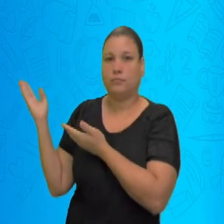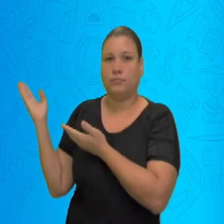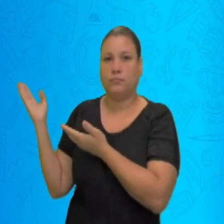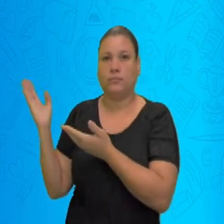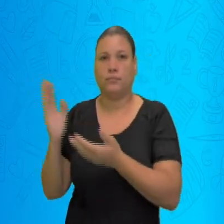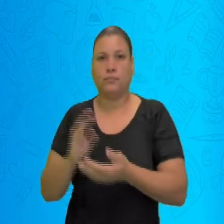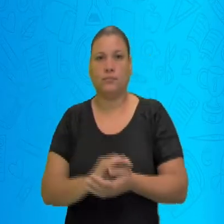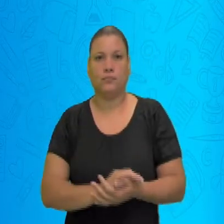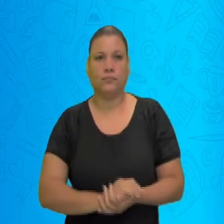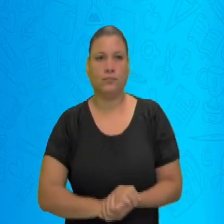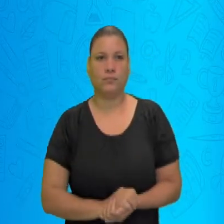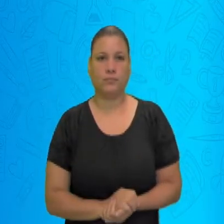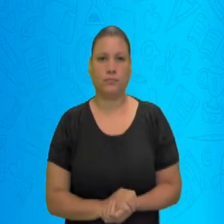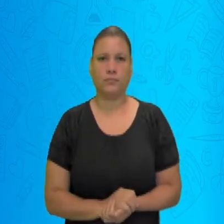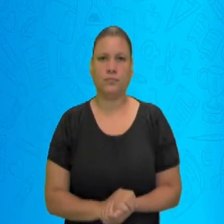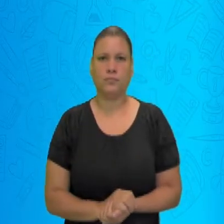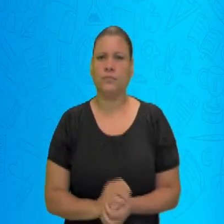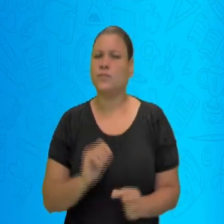que